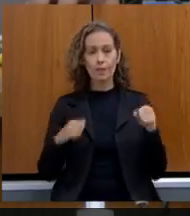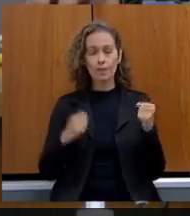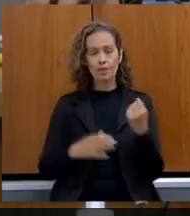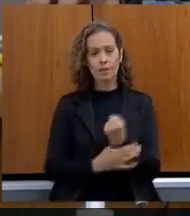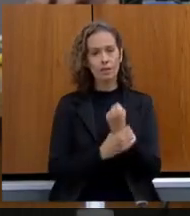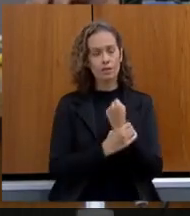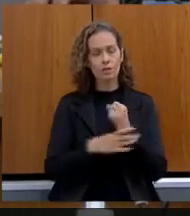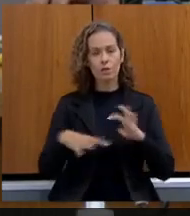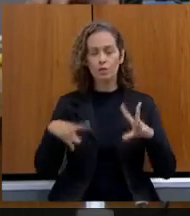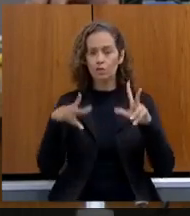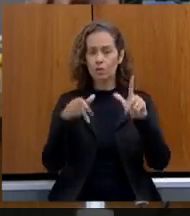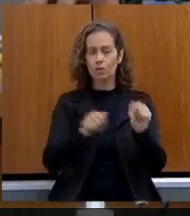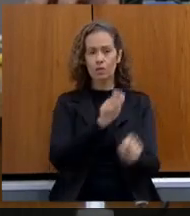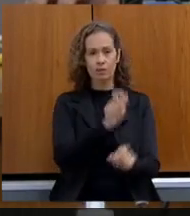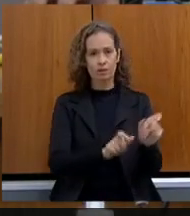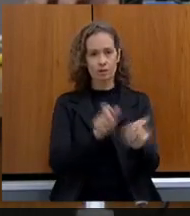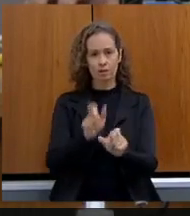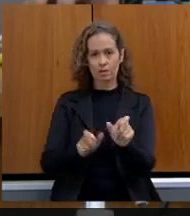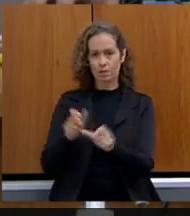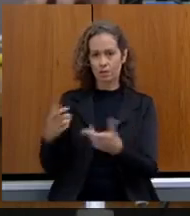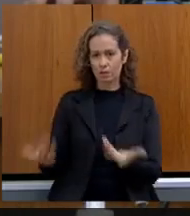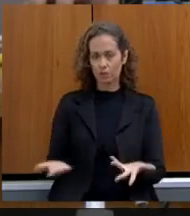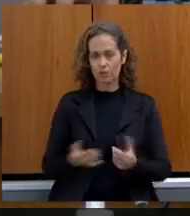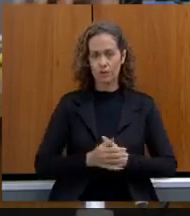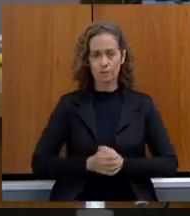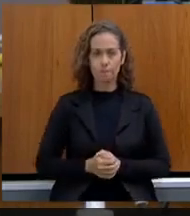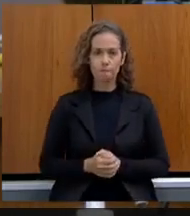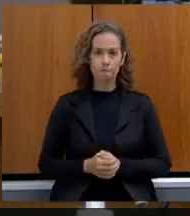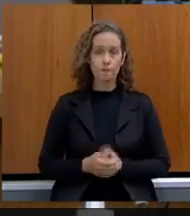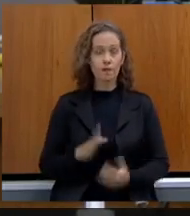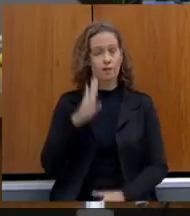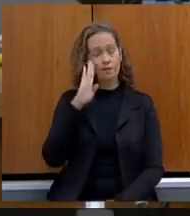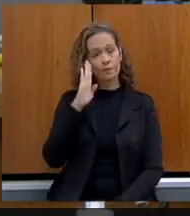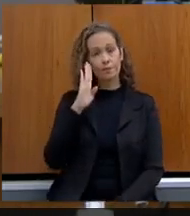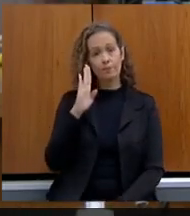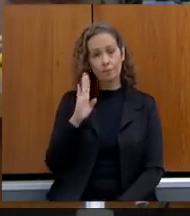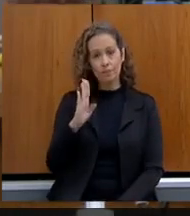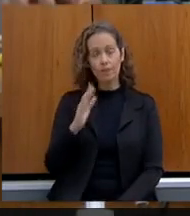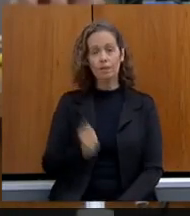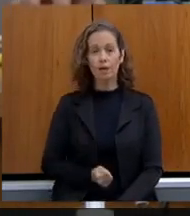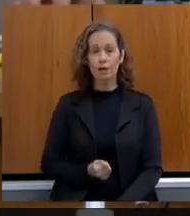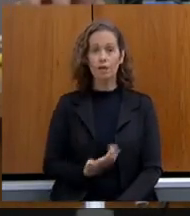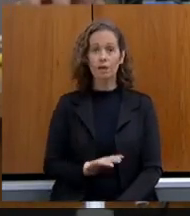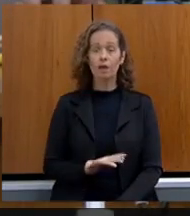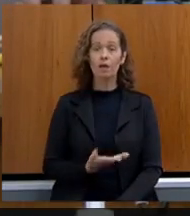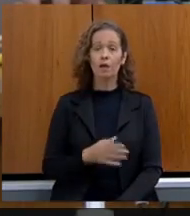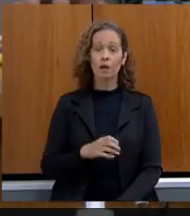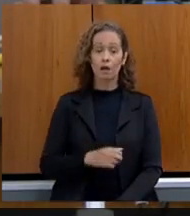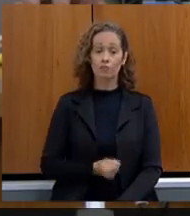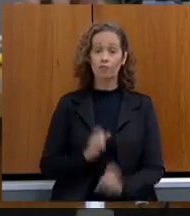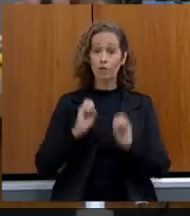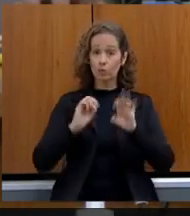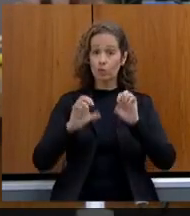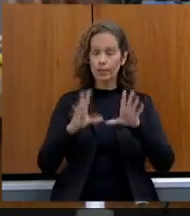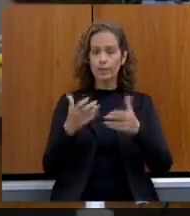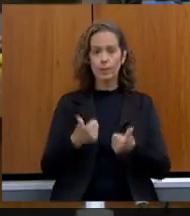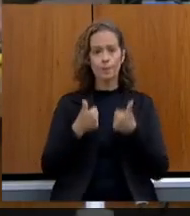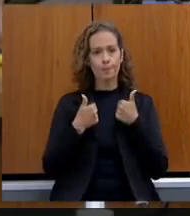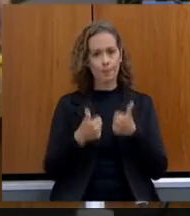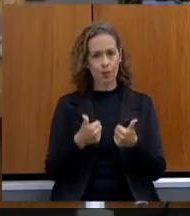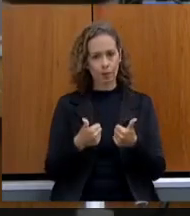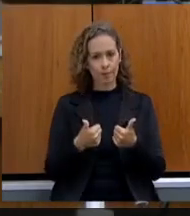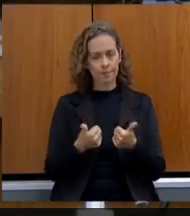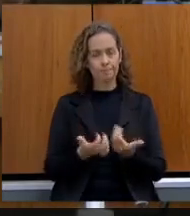garantido a todas as pessoas independentemente de classe social é fundamental a qualidade da educação e é